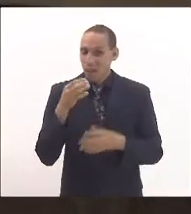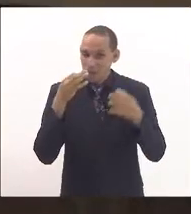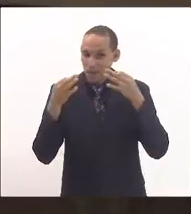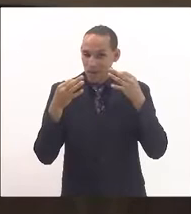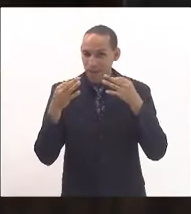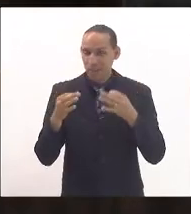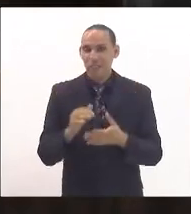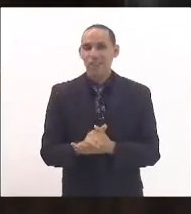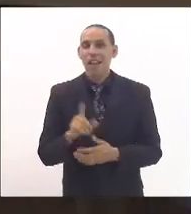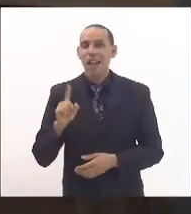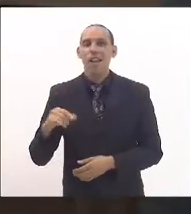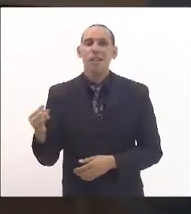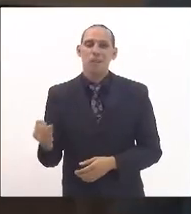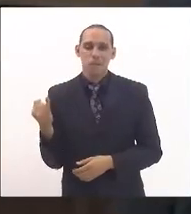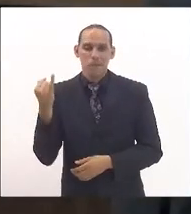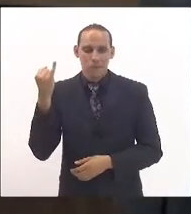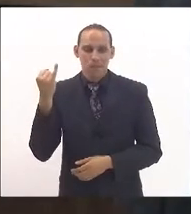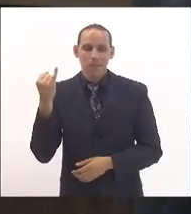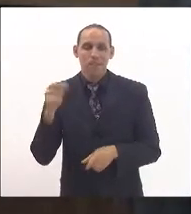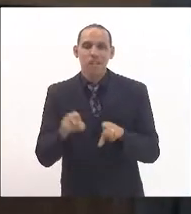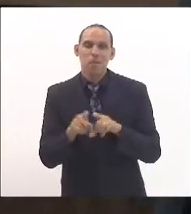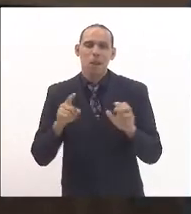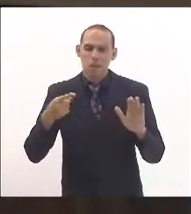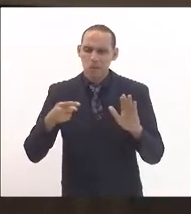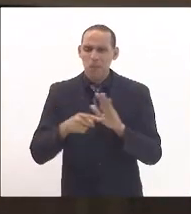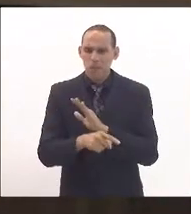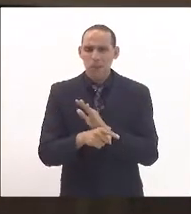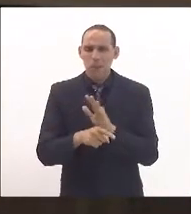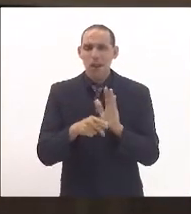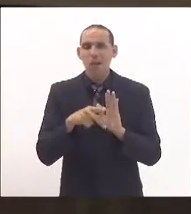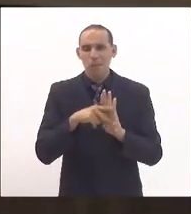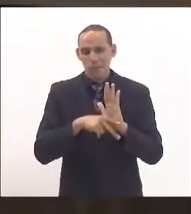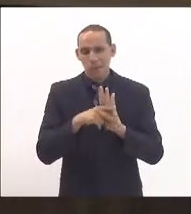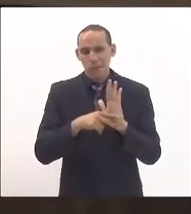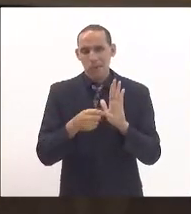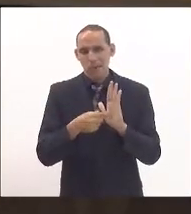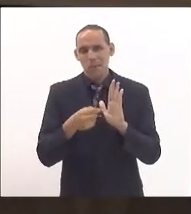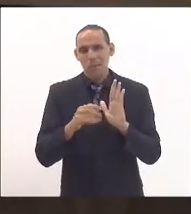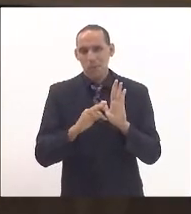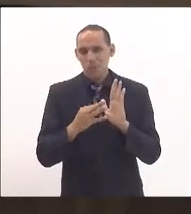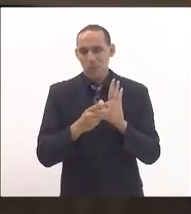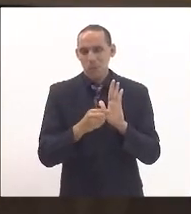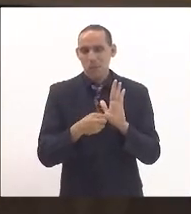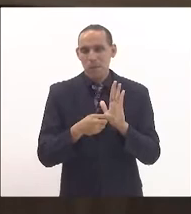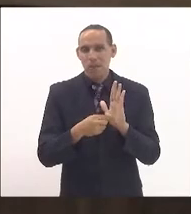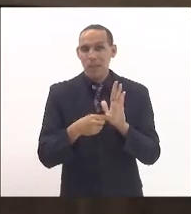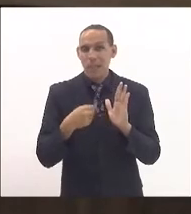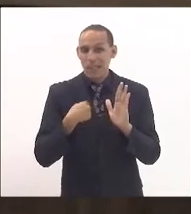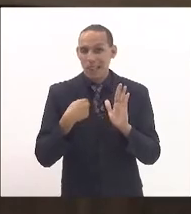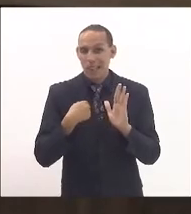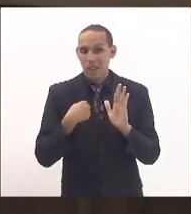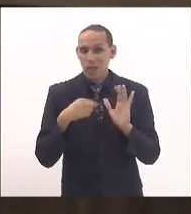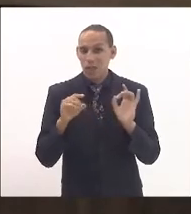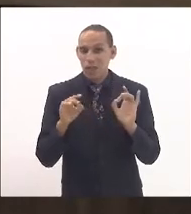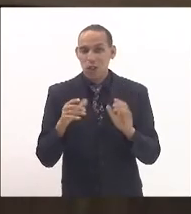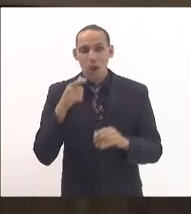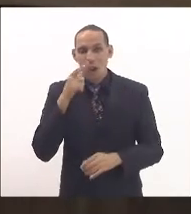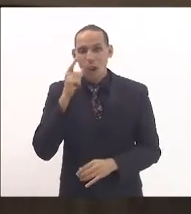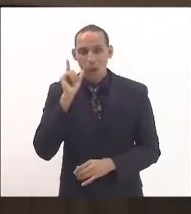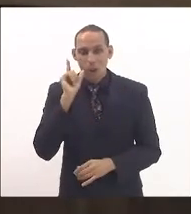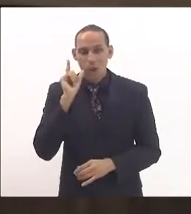vista da importância e da profundidade dos projetos, senhor presidente. Só eu produzi ontem,